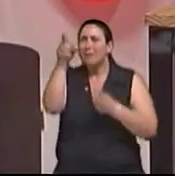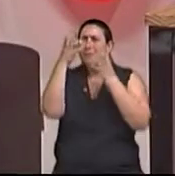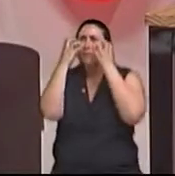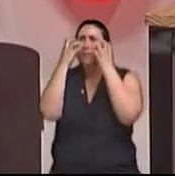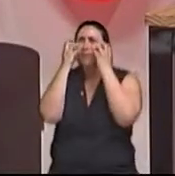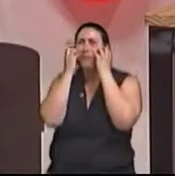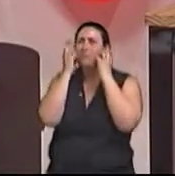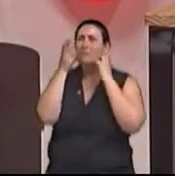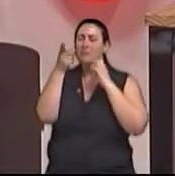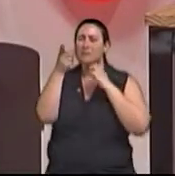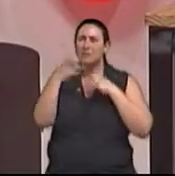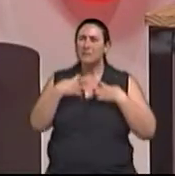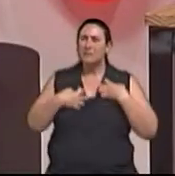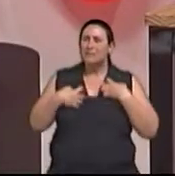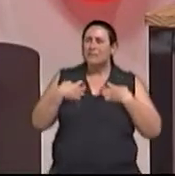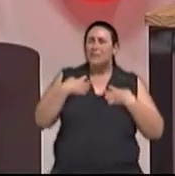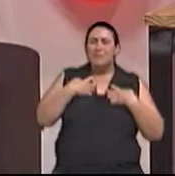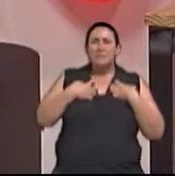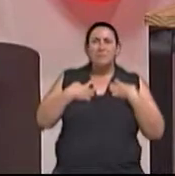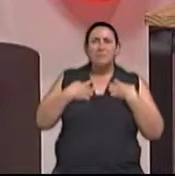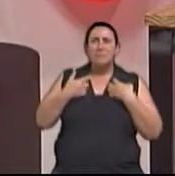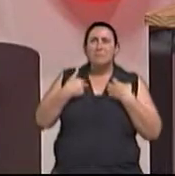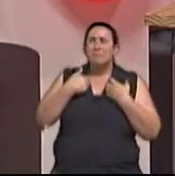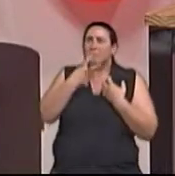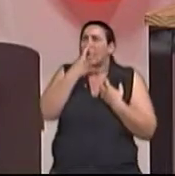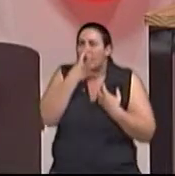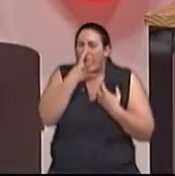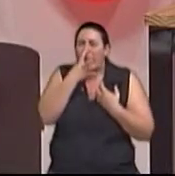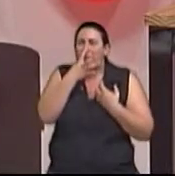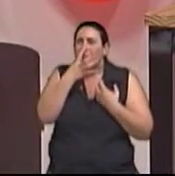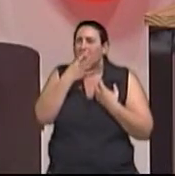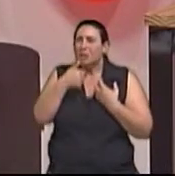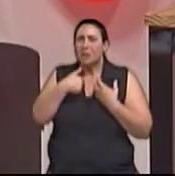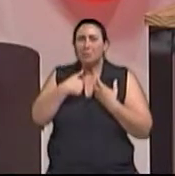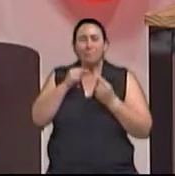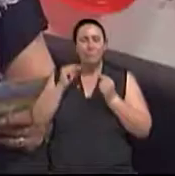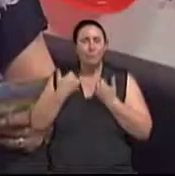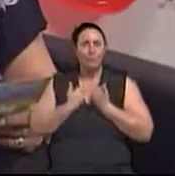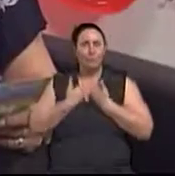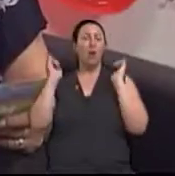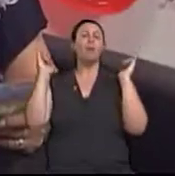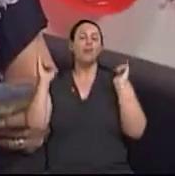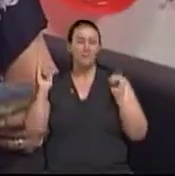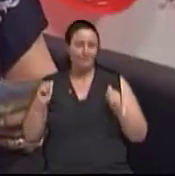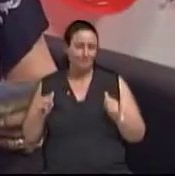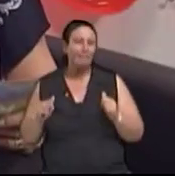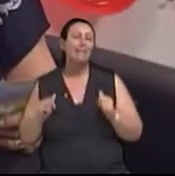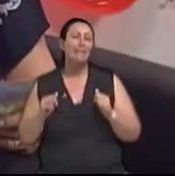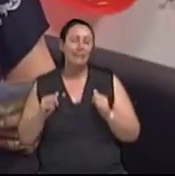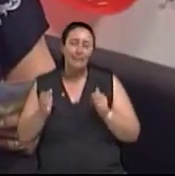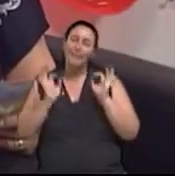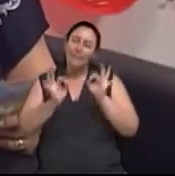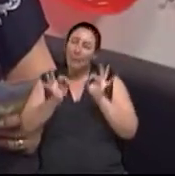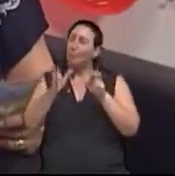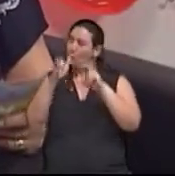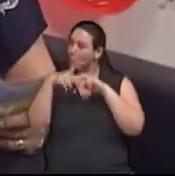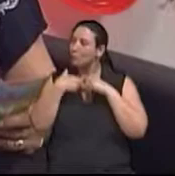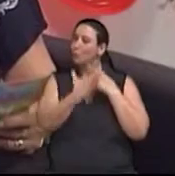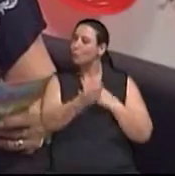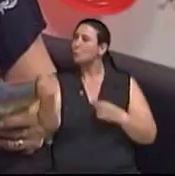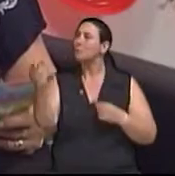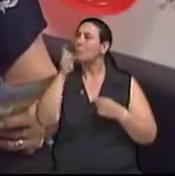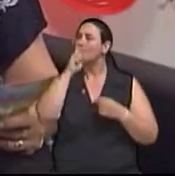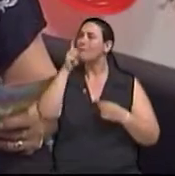o sentimento desamparo de perpexidade Talvez isso faça com que exista até uma certa irritação para